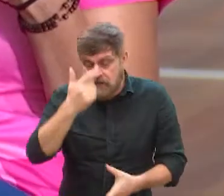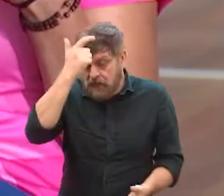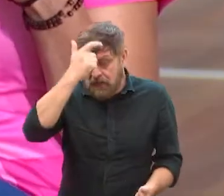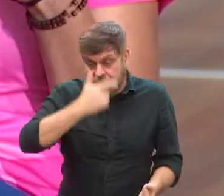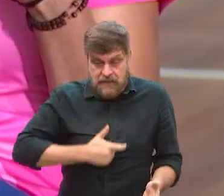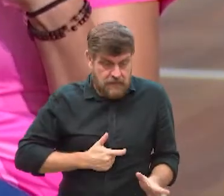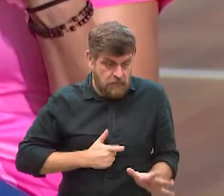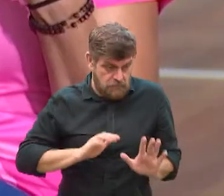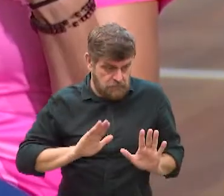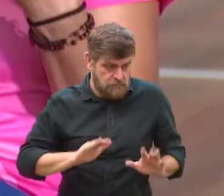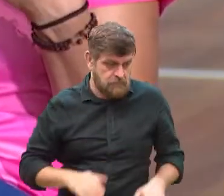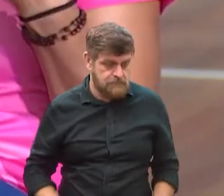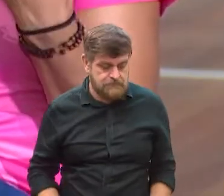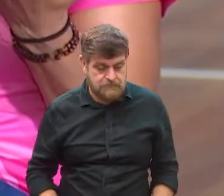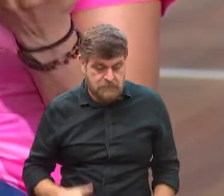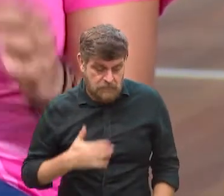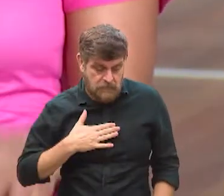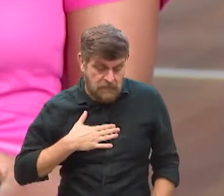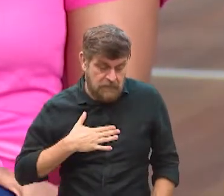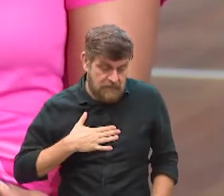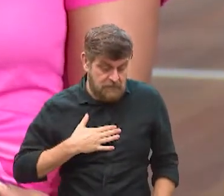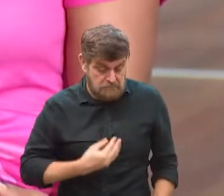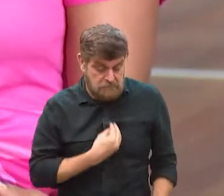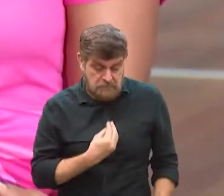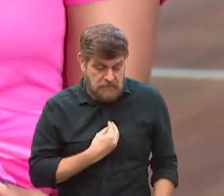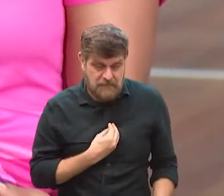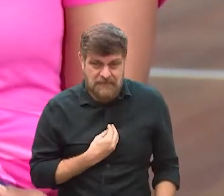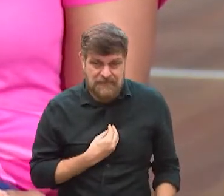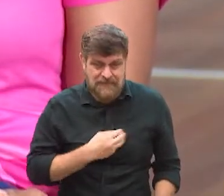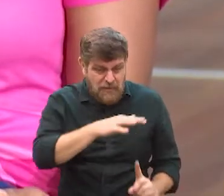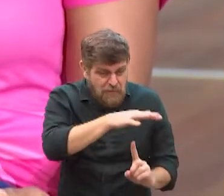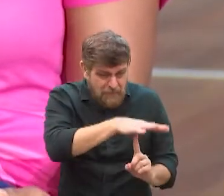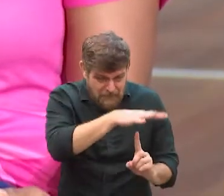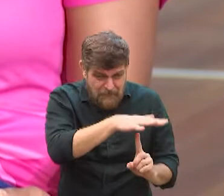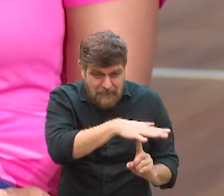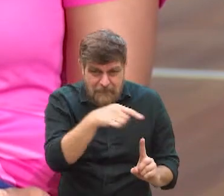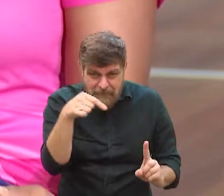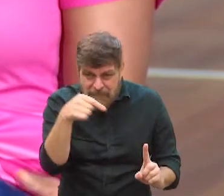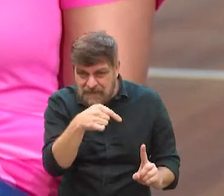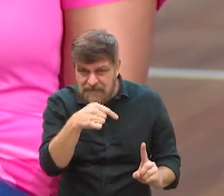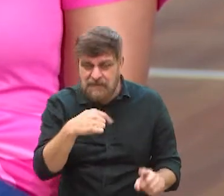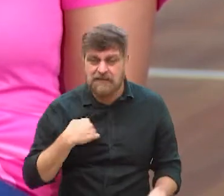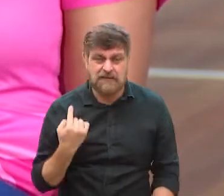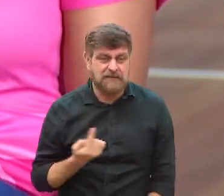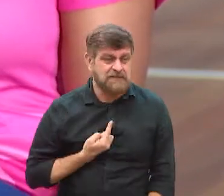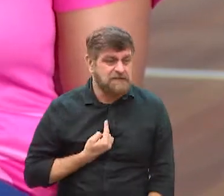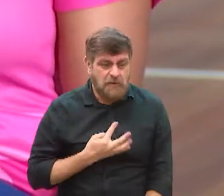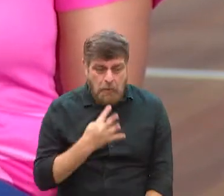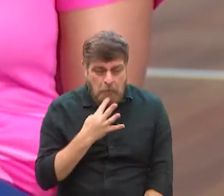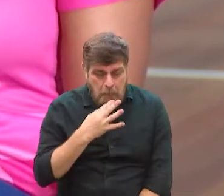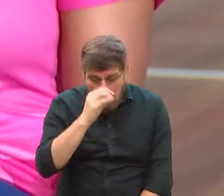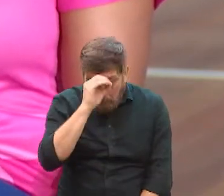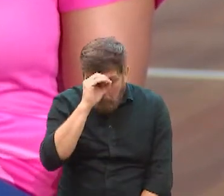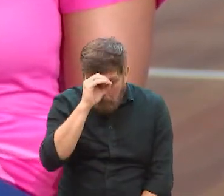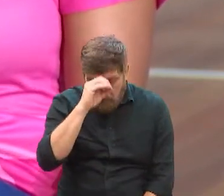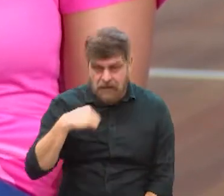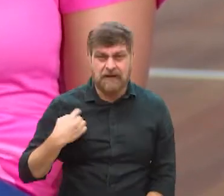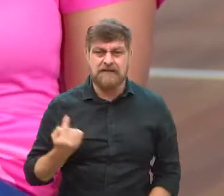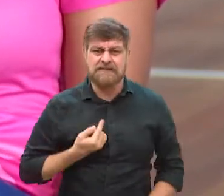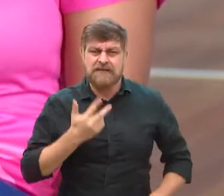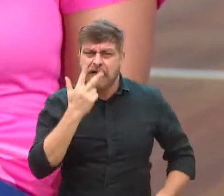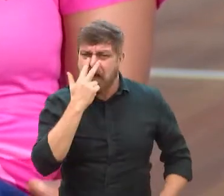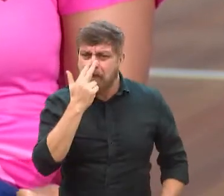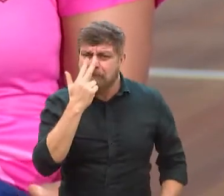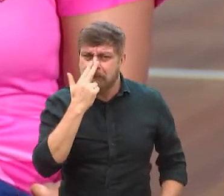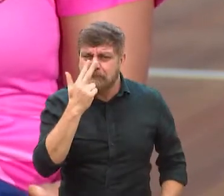mim, eu posso dizer por mim mesmo, né. Lá no Paraná, a gente não tem esse conhecimento, né, então pra gente parece que